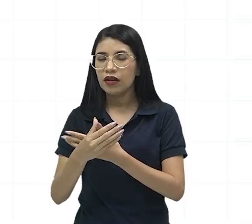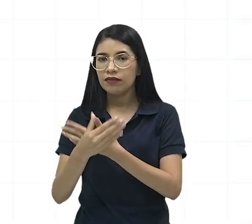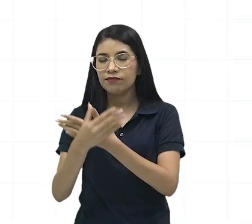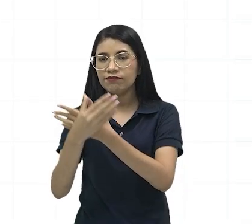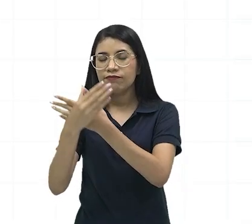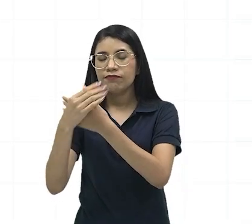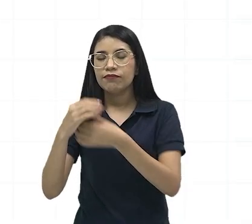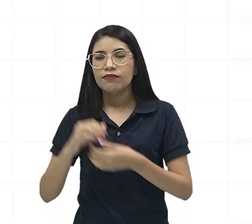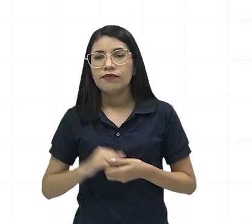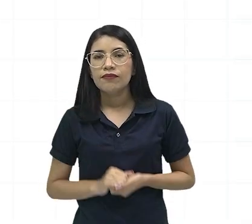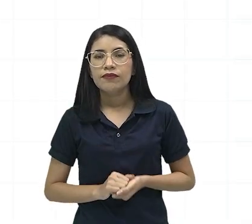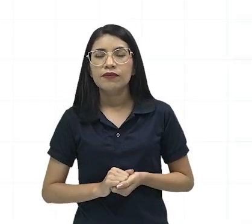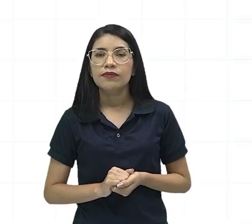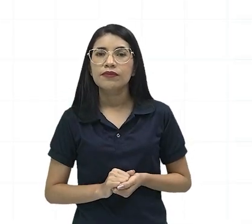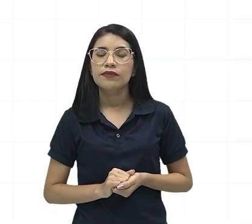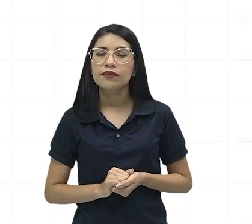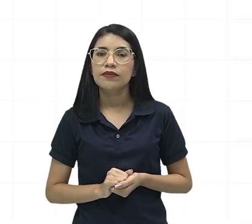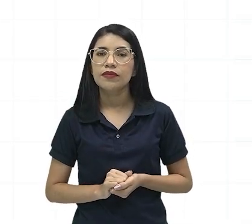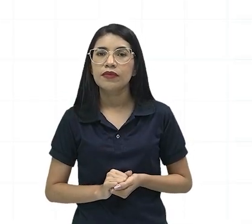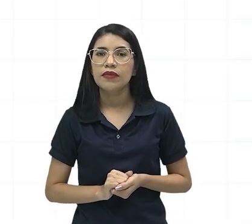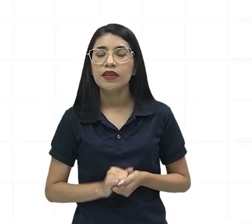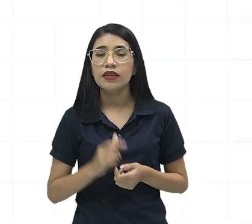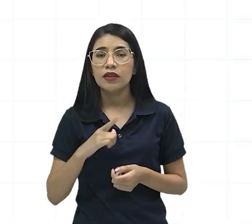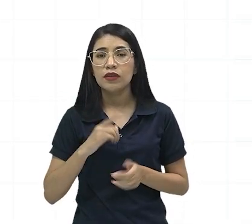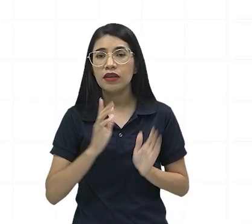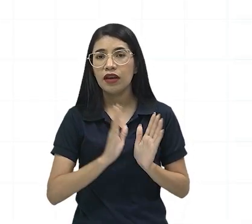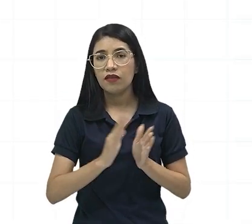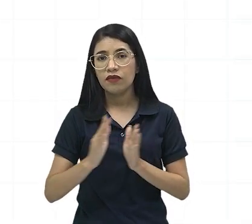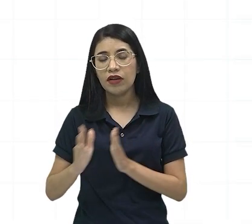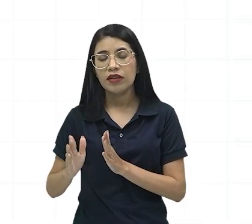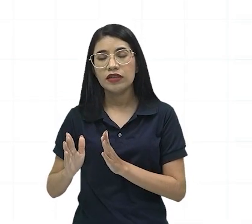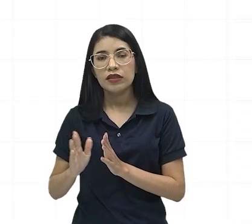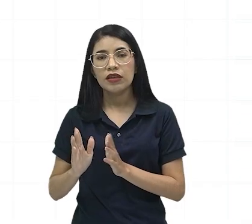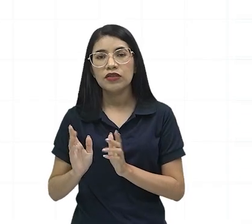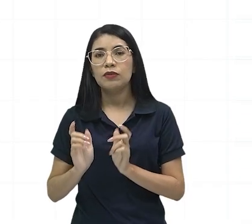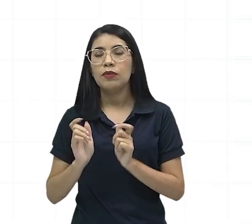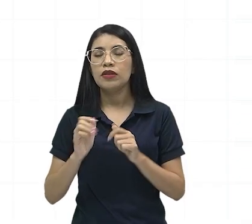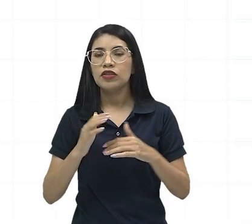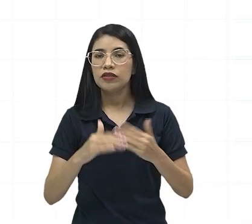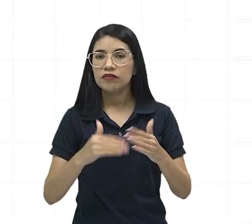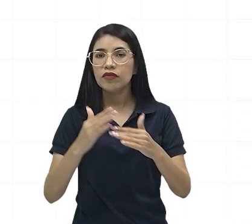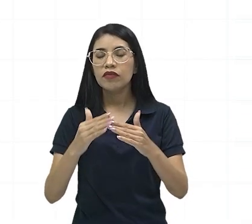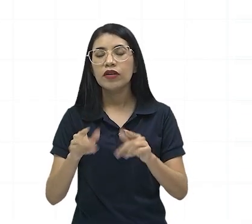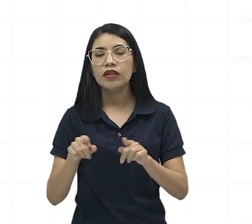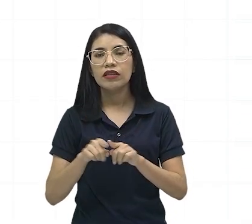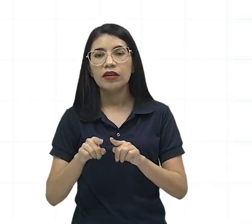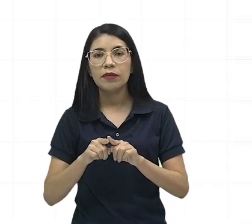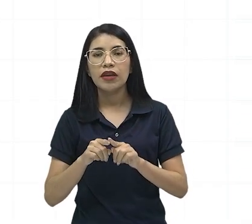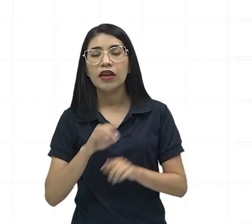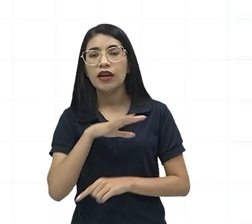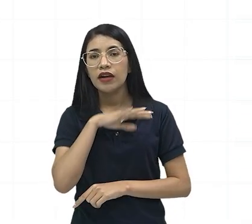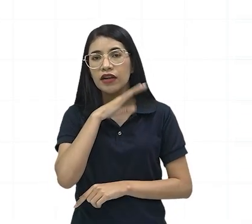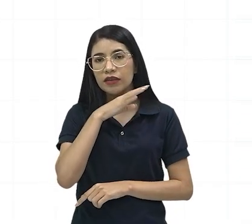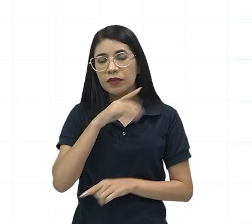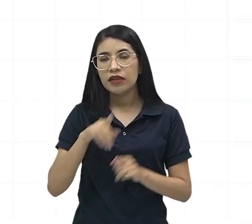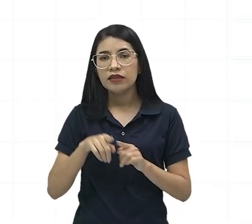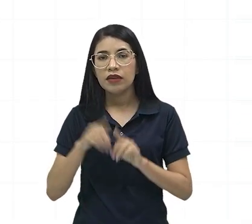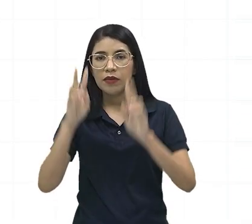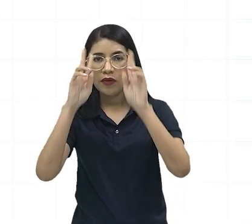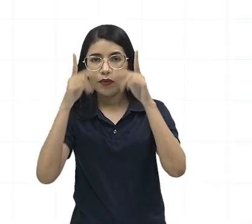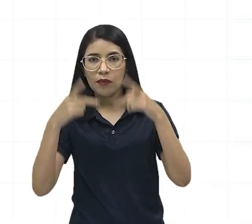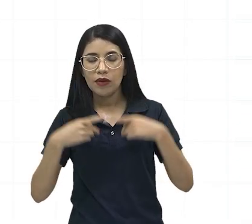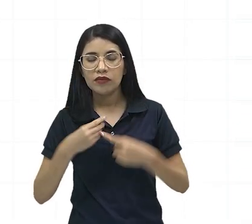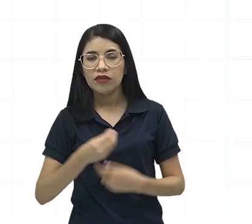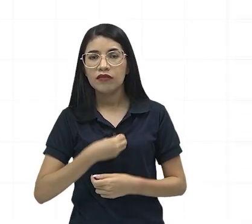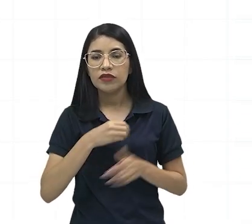dito, virar a borboleta. Então essas são as fases de desenvolvimento que os animais também têm, tá bom, ao longo da